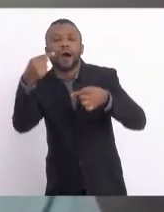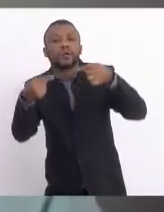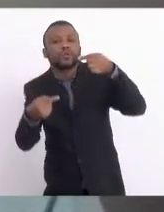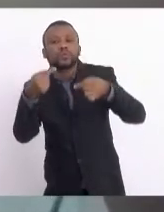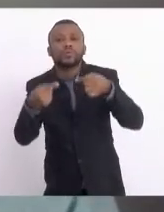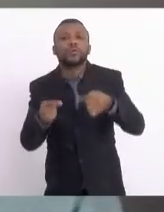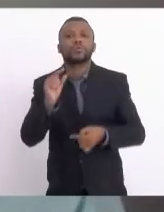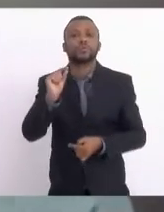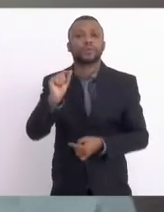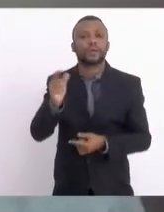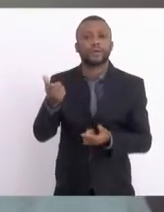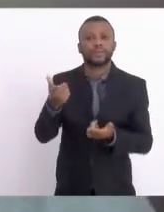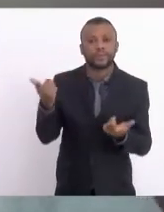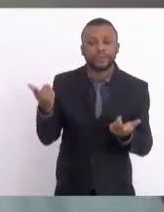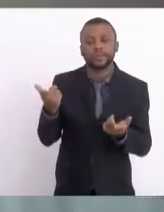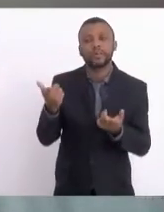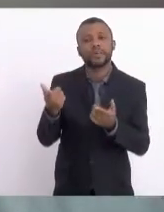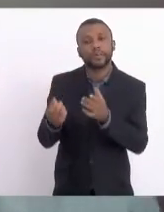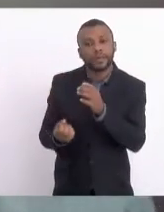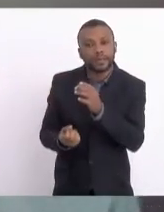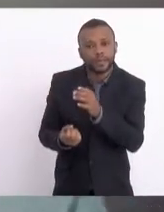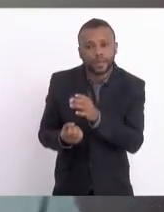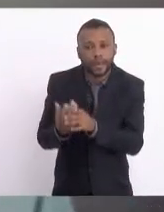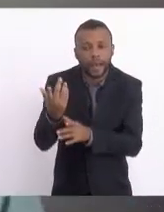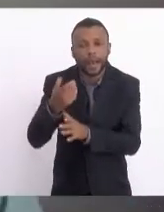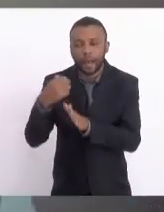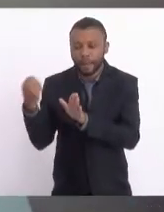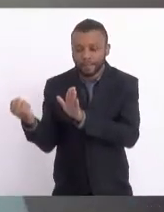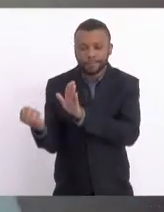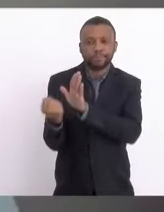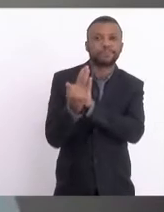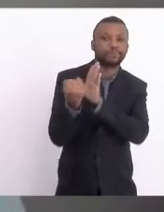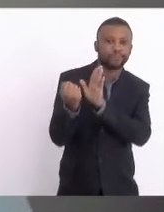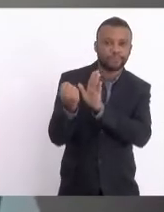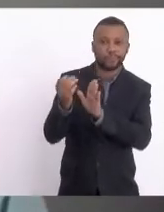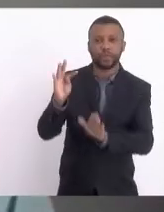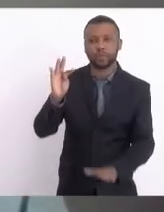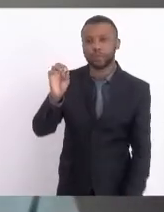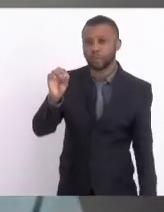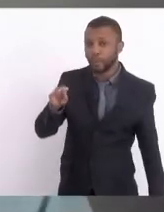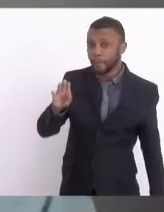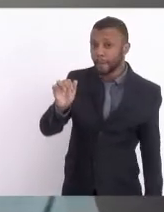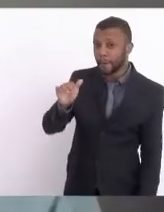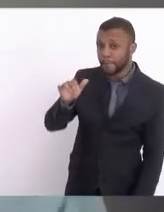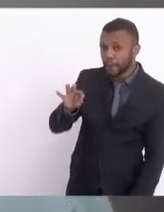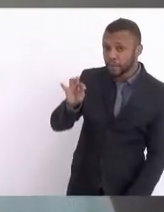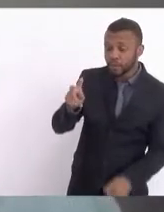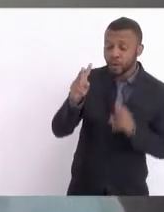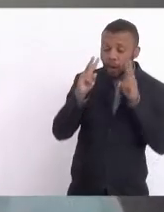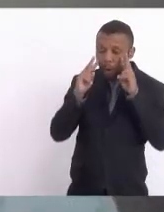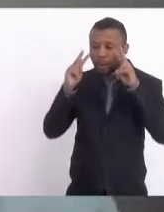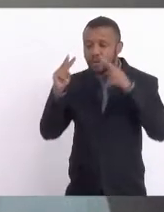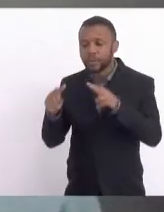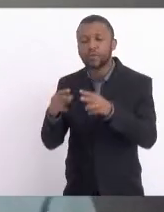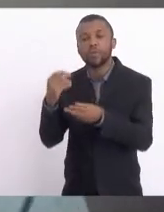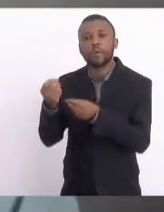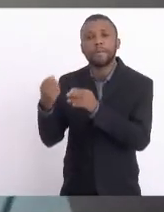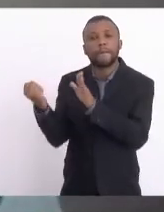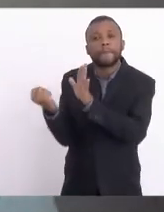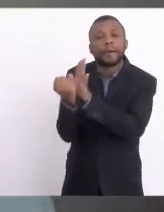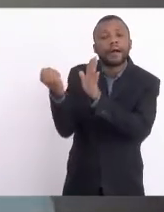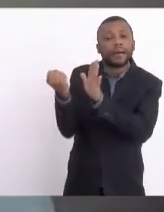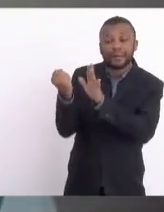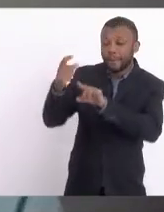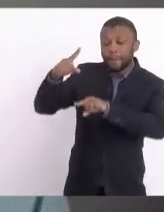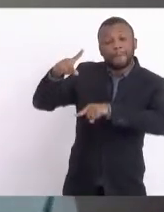prerrogativa de realizar tombamentos e de realizar o reconhecimento como patrimônio material.